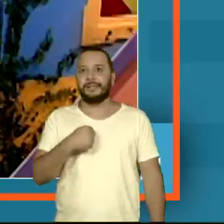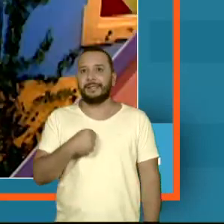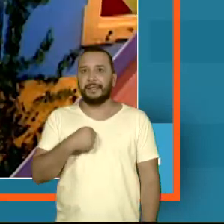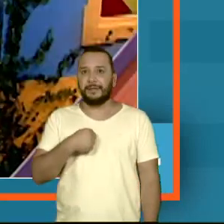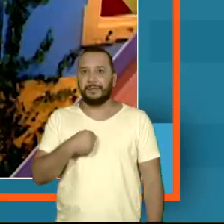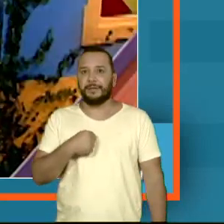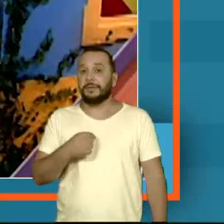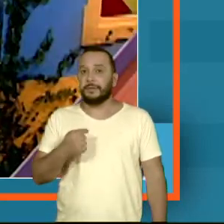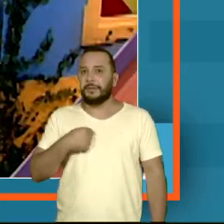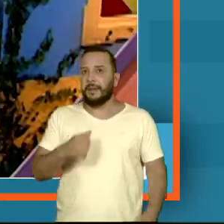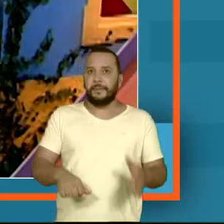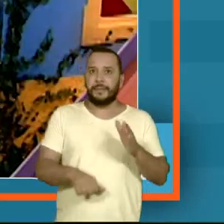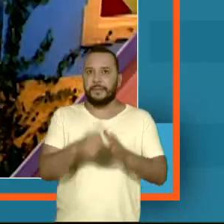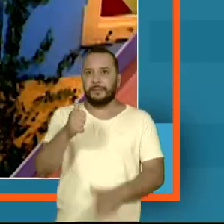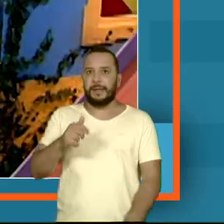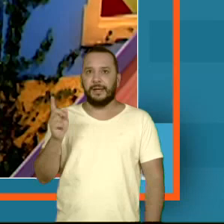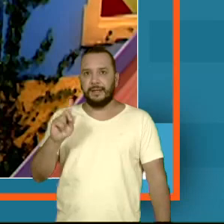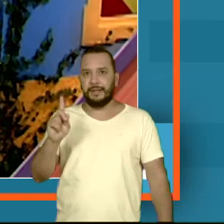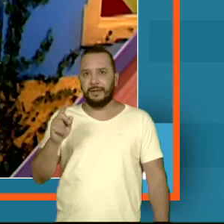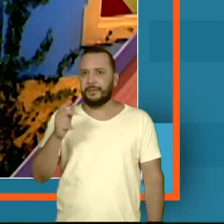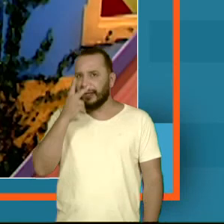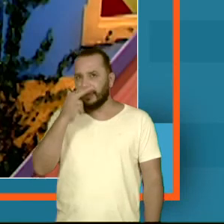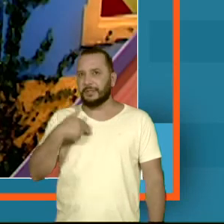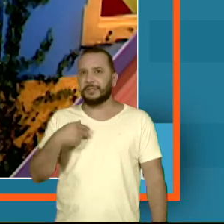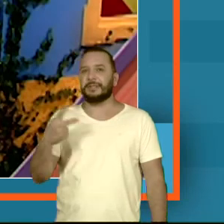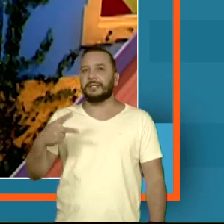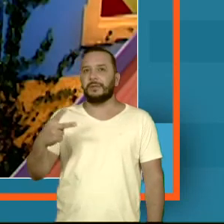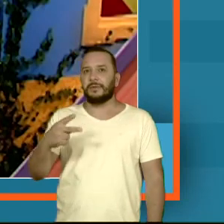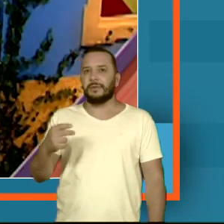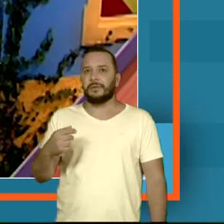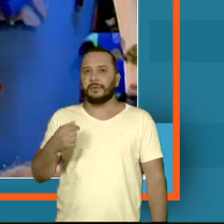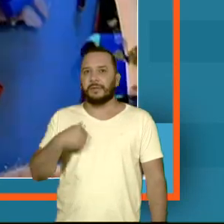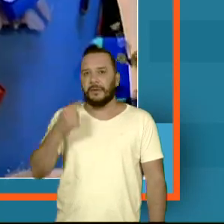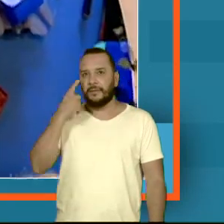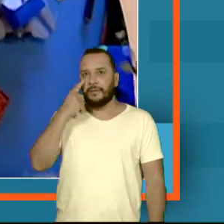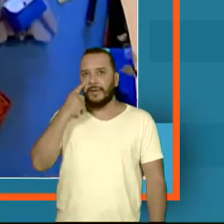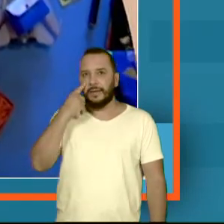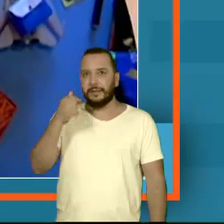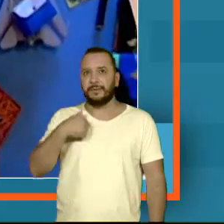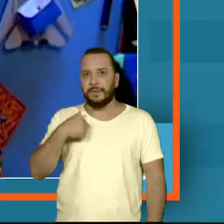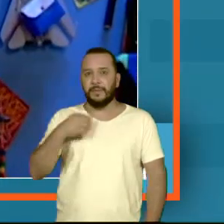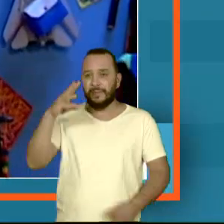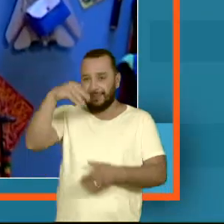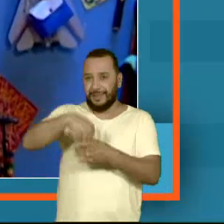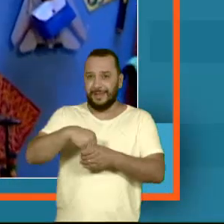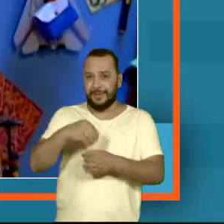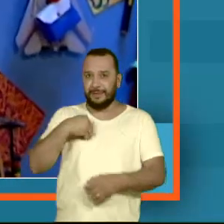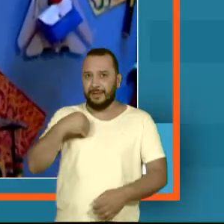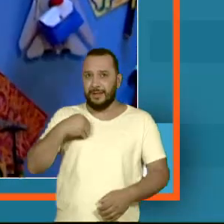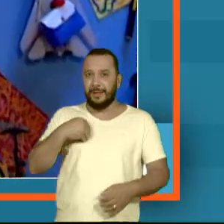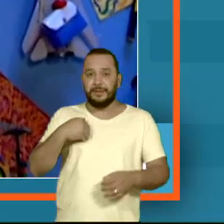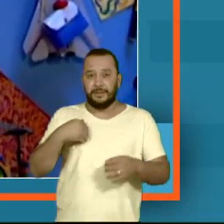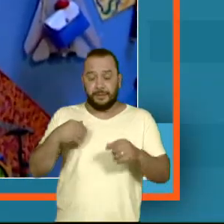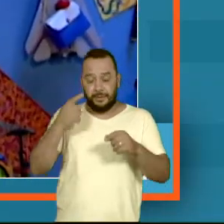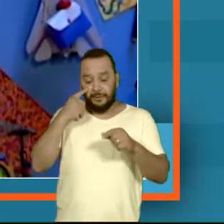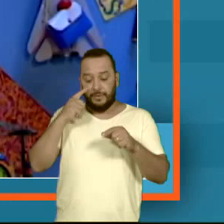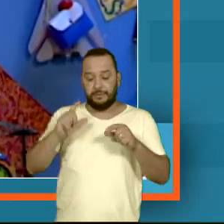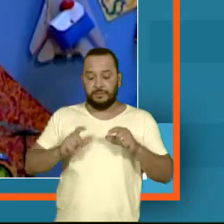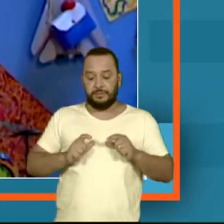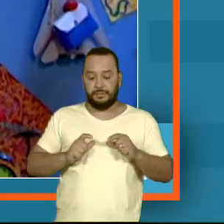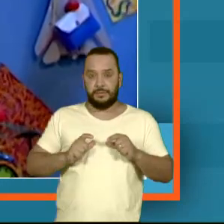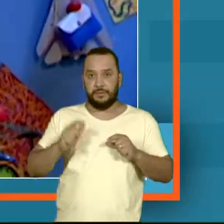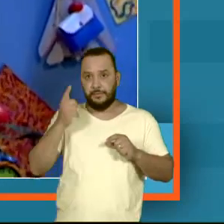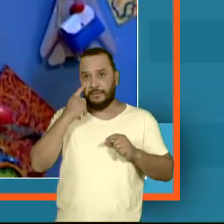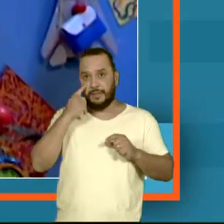E eu não vou dizer que foi na primeira, mas deve ter sido na segunda. Eu vendo lá, eu dentro do Garibaldo, sem enxergar, vendo pelo monitor